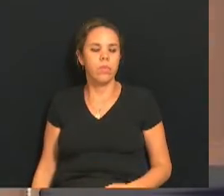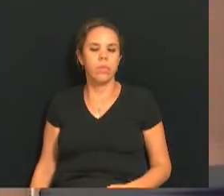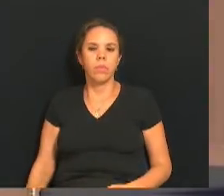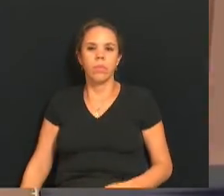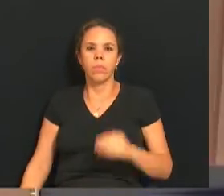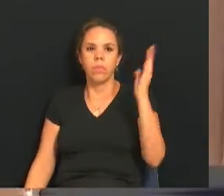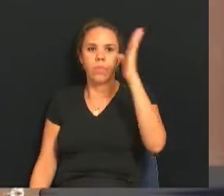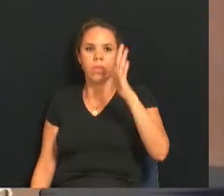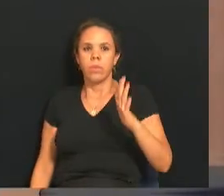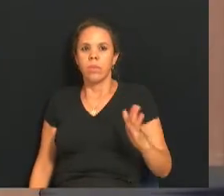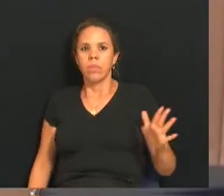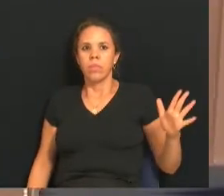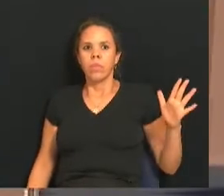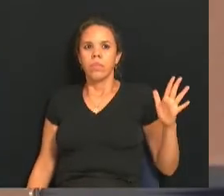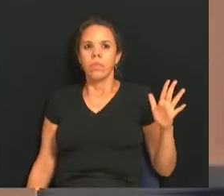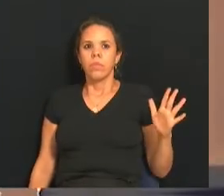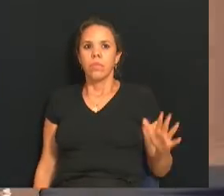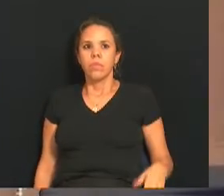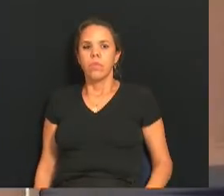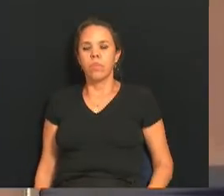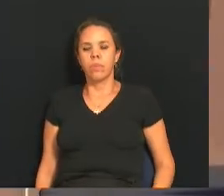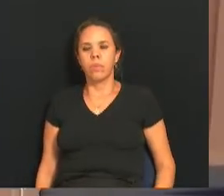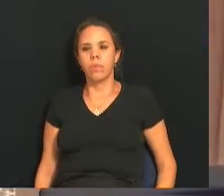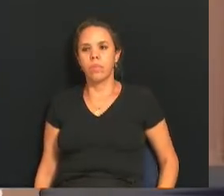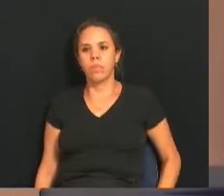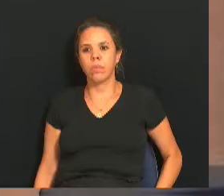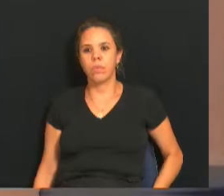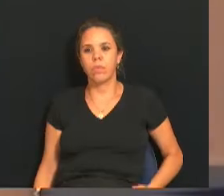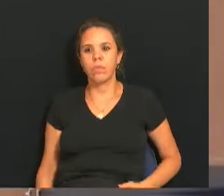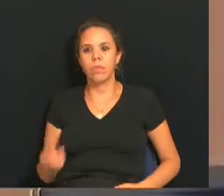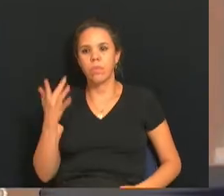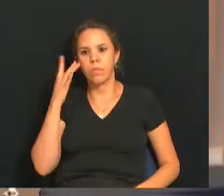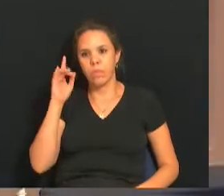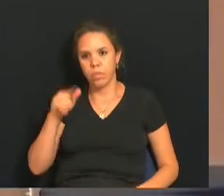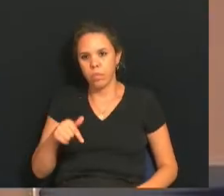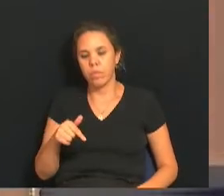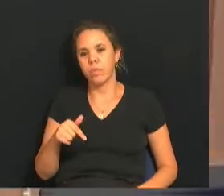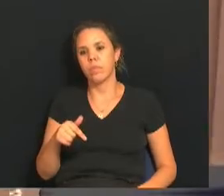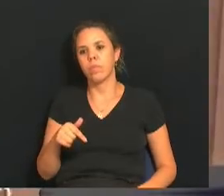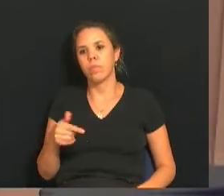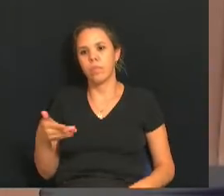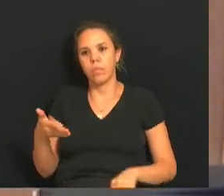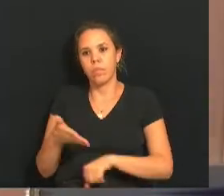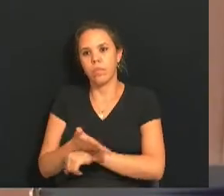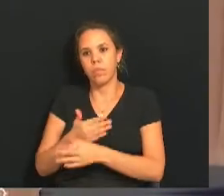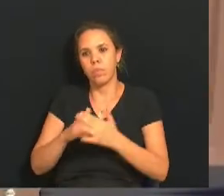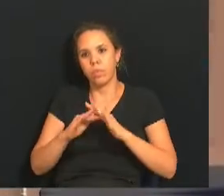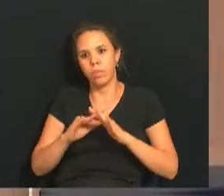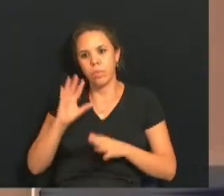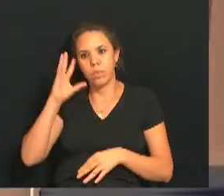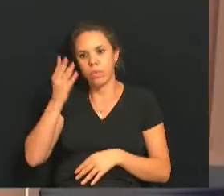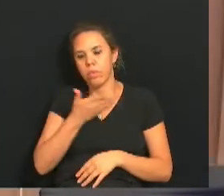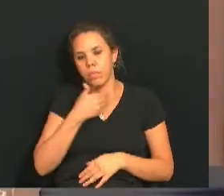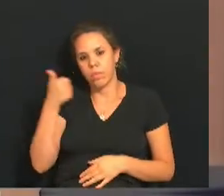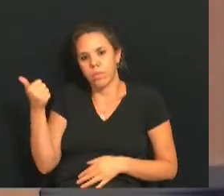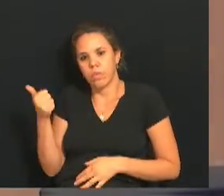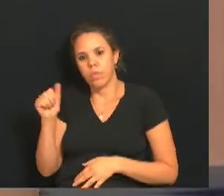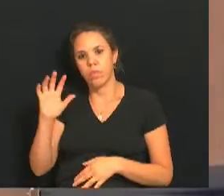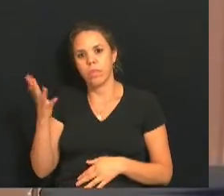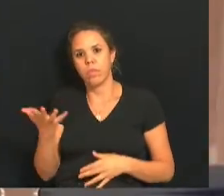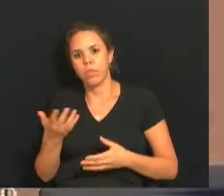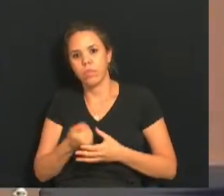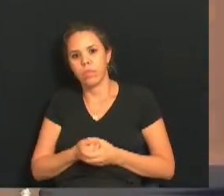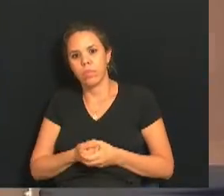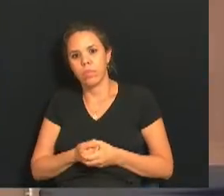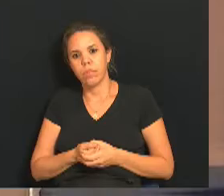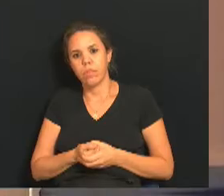Brasil, e nós consideramos que era o caso de fazer uma visita à escola, entender melhor o que tinha ocorrido e também ter